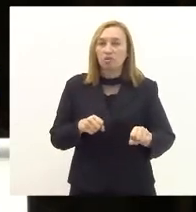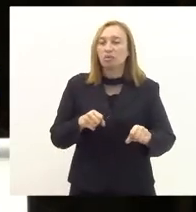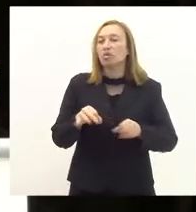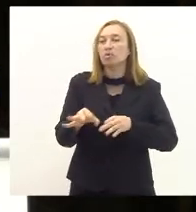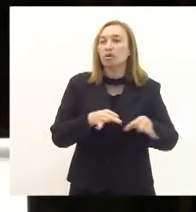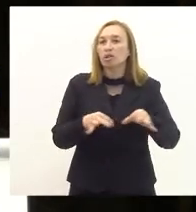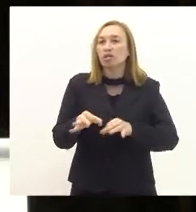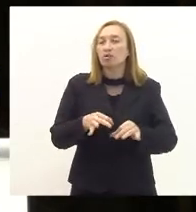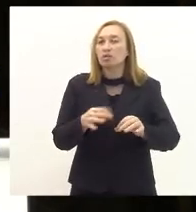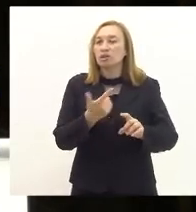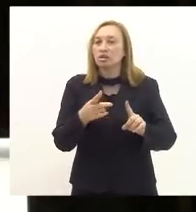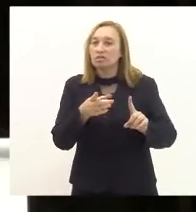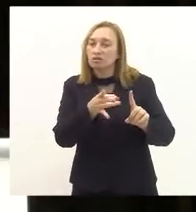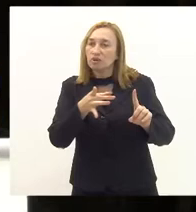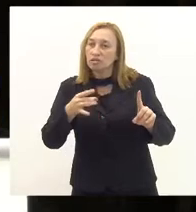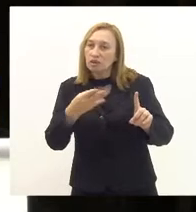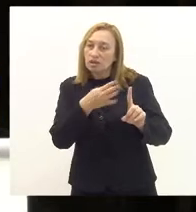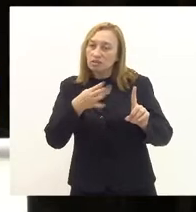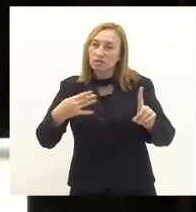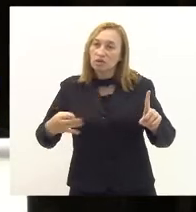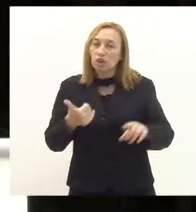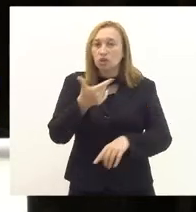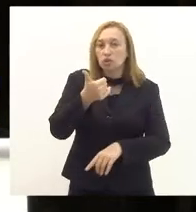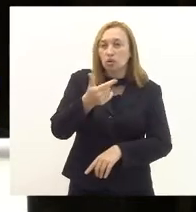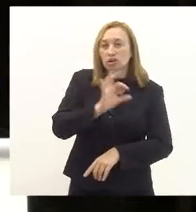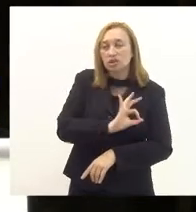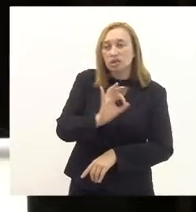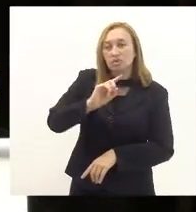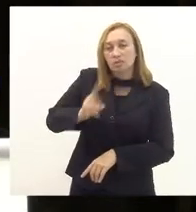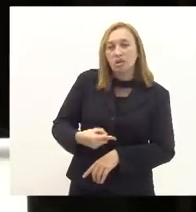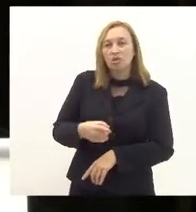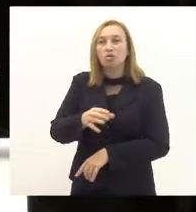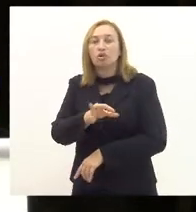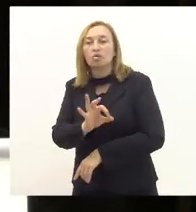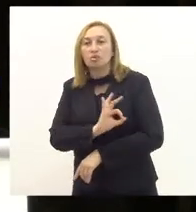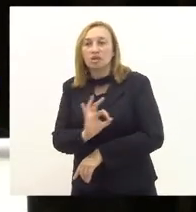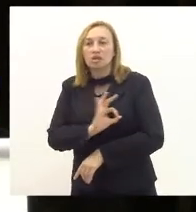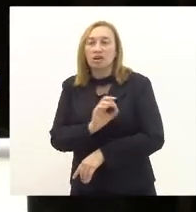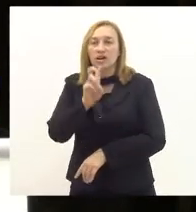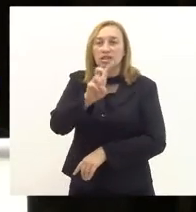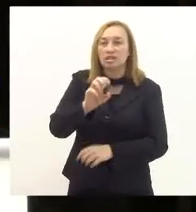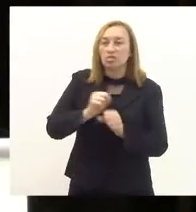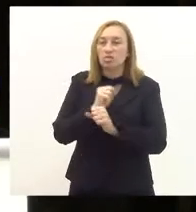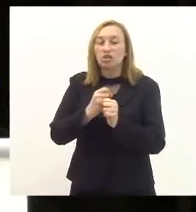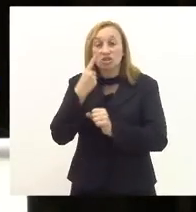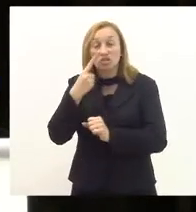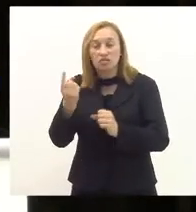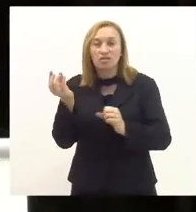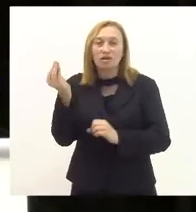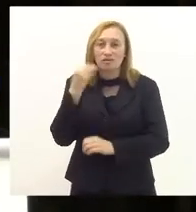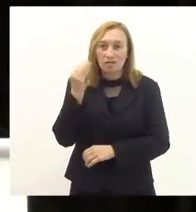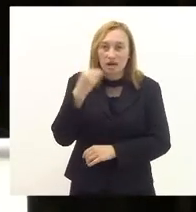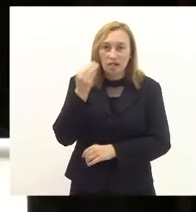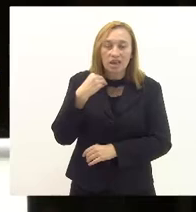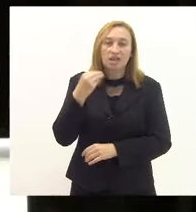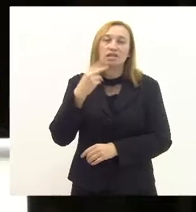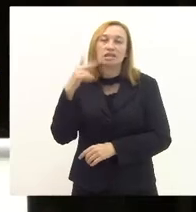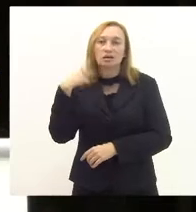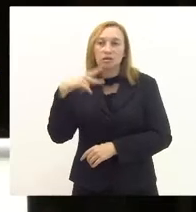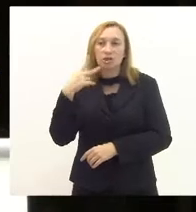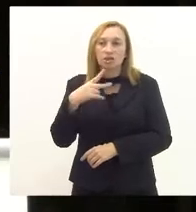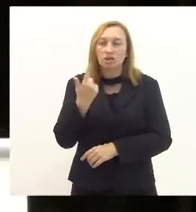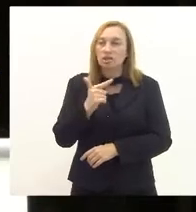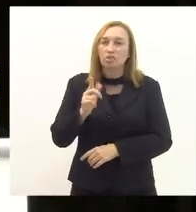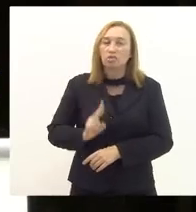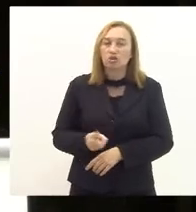Sem Homofobia, 12 mil policiais, e há cinco anos a gente vê uma fragilização dessa política que não